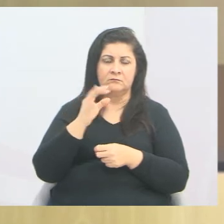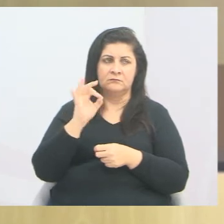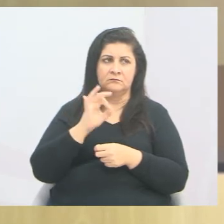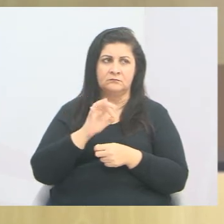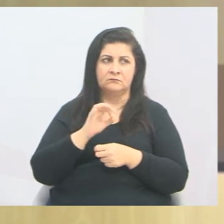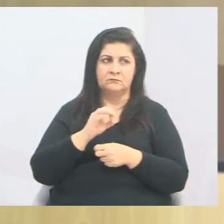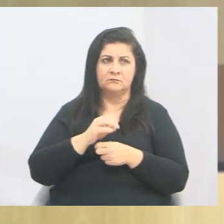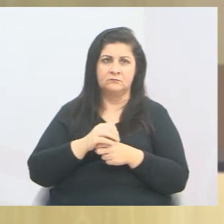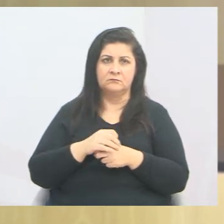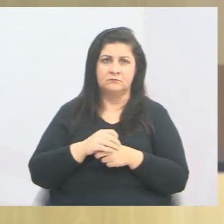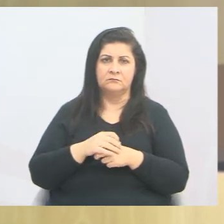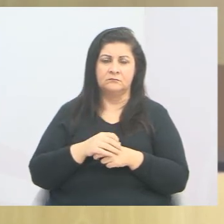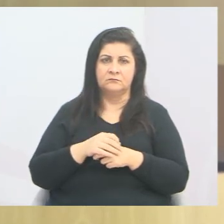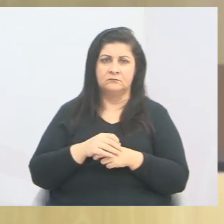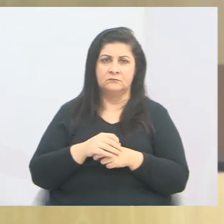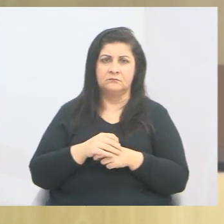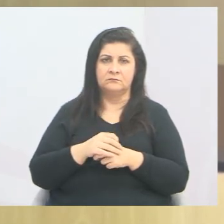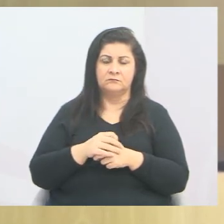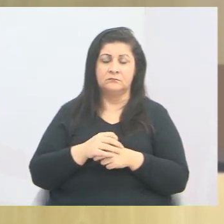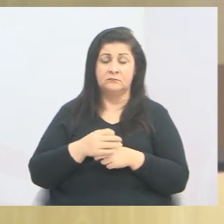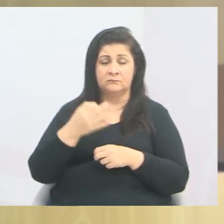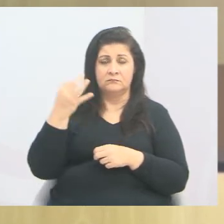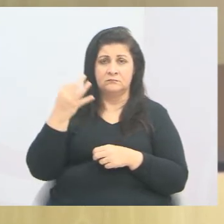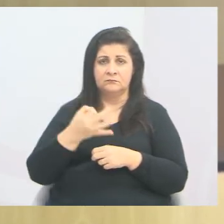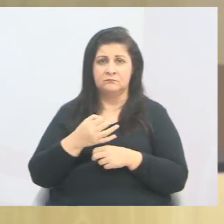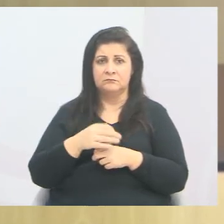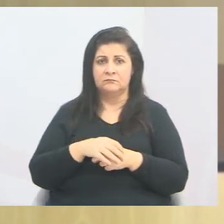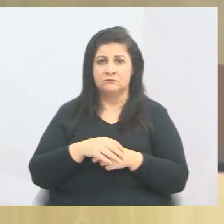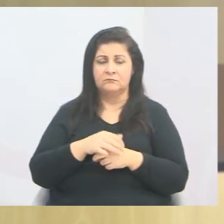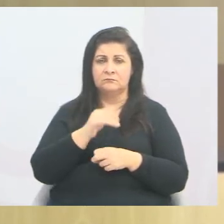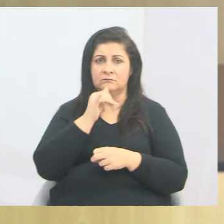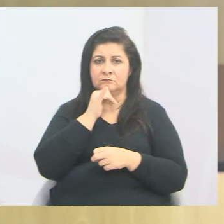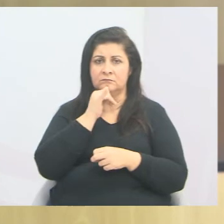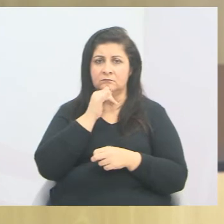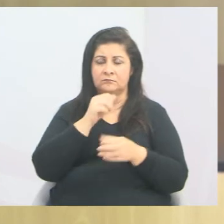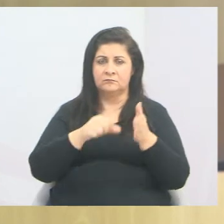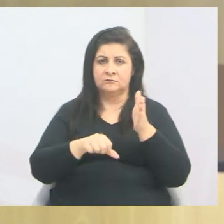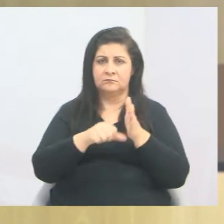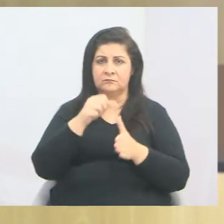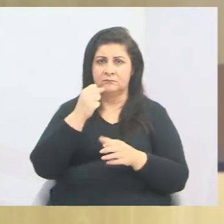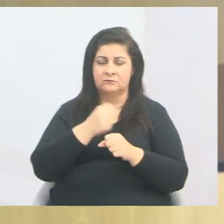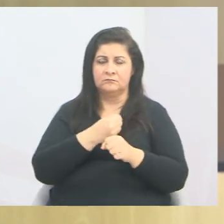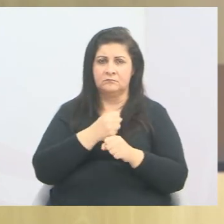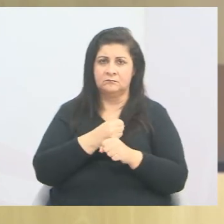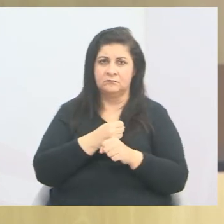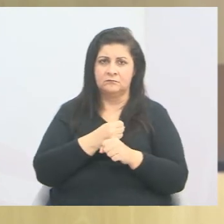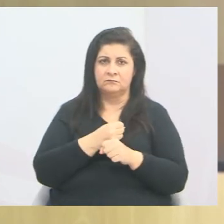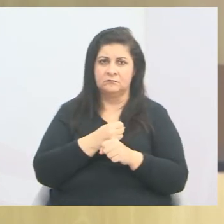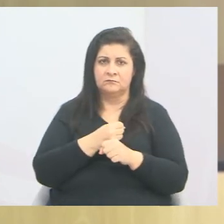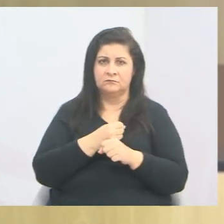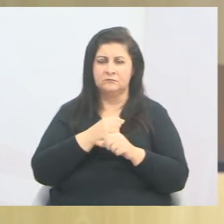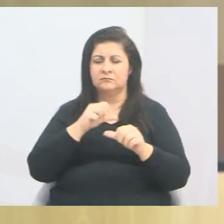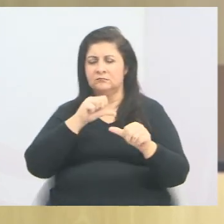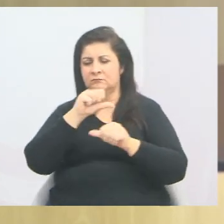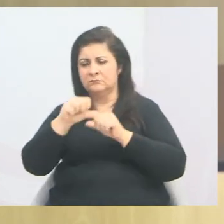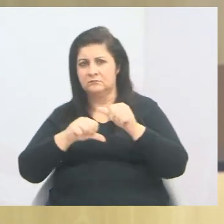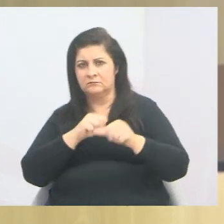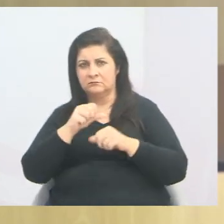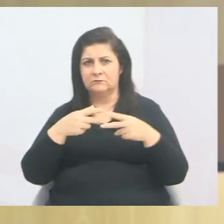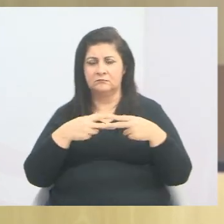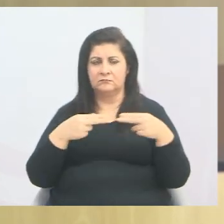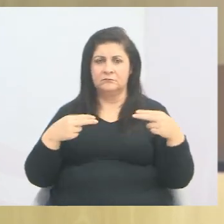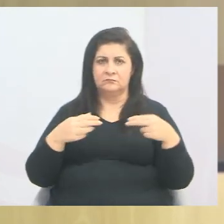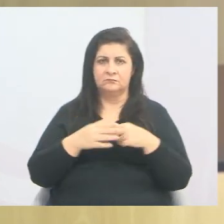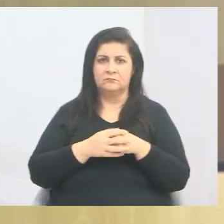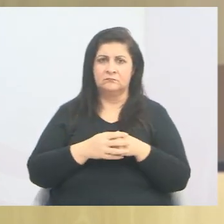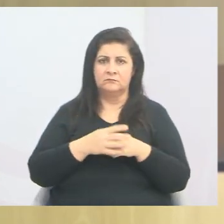marca excelente em termos de remanejamento, sabe? Então, por exemplo, o primeiro ano que houve todas aquelas mudanças, acho que foi em